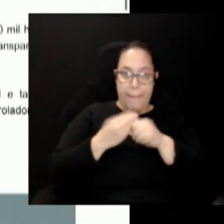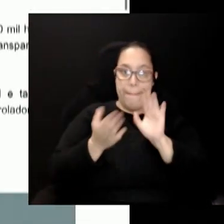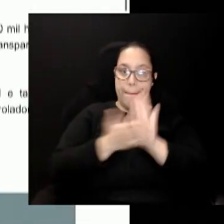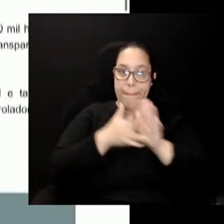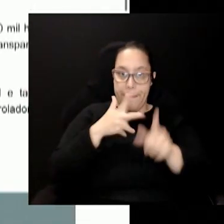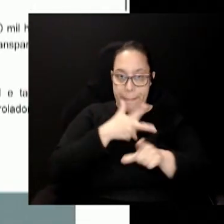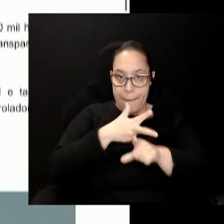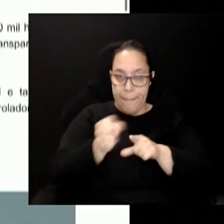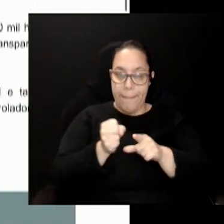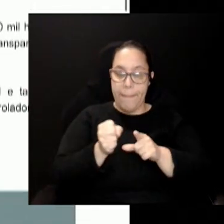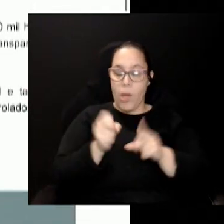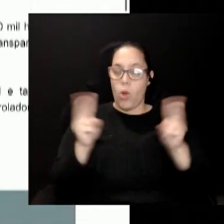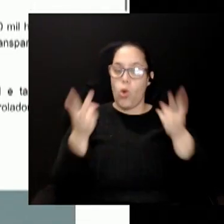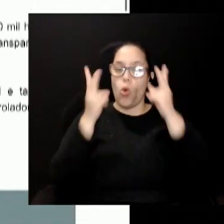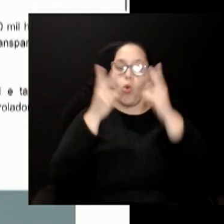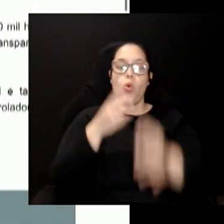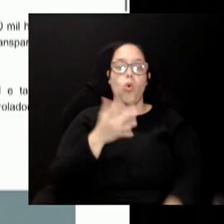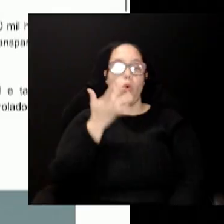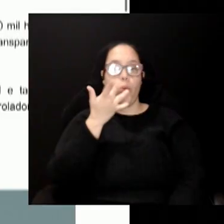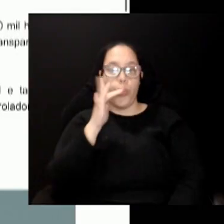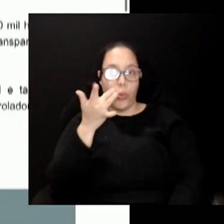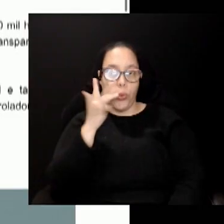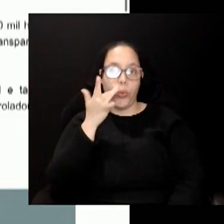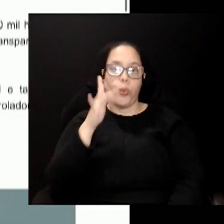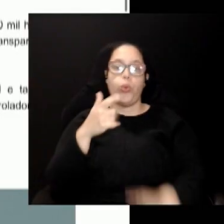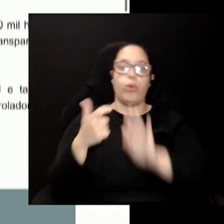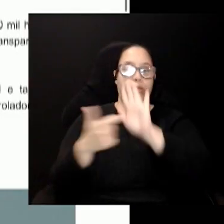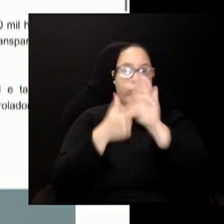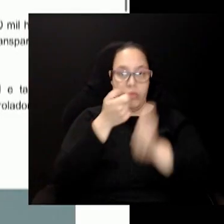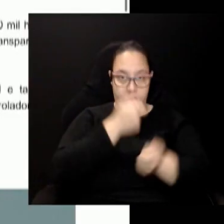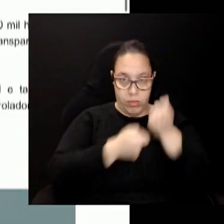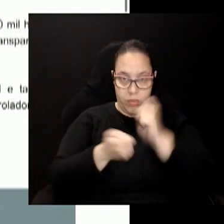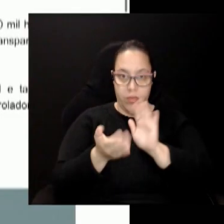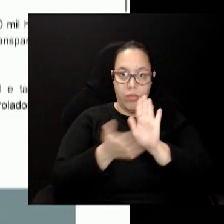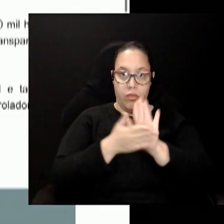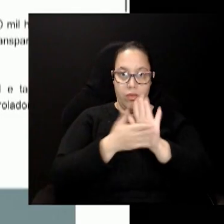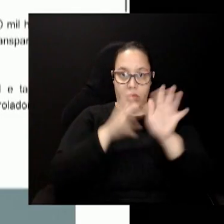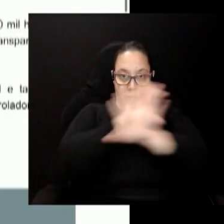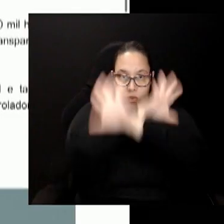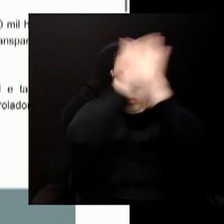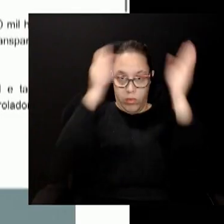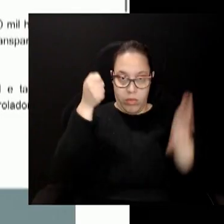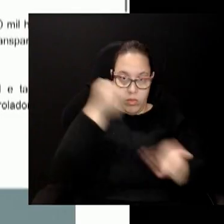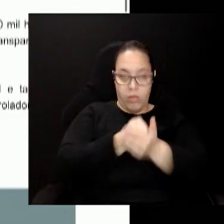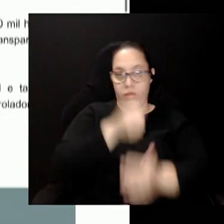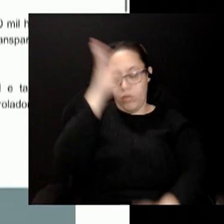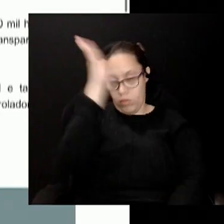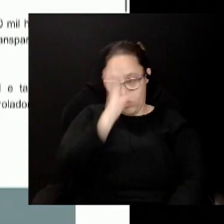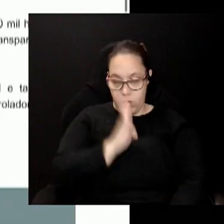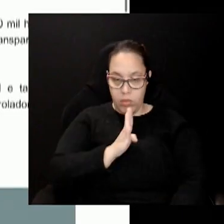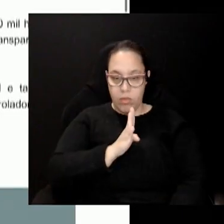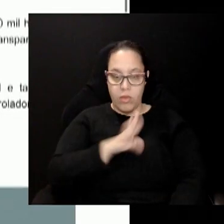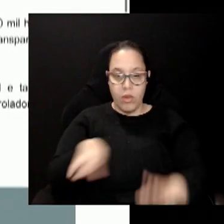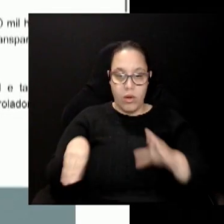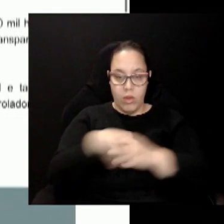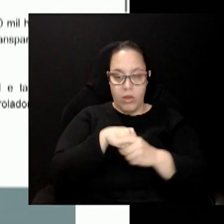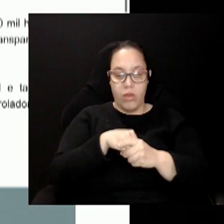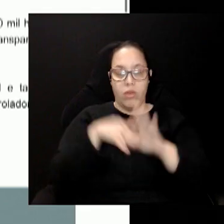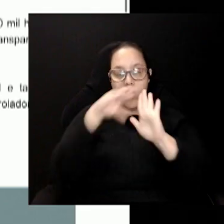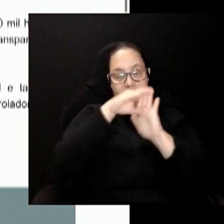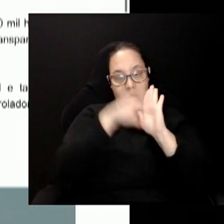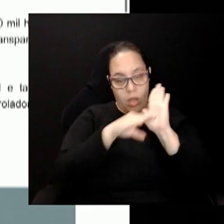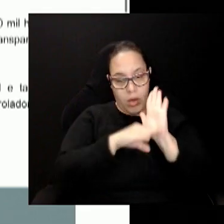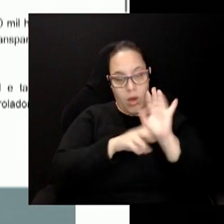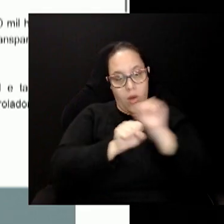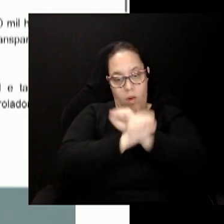foi referendada pela Associação dos Membros dos Tribunais de Contas do Brasil, dentro do Programa Nacional de Transparência